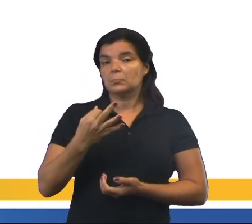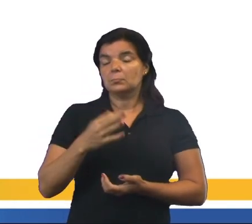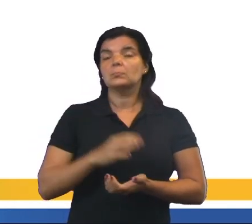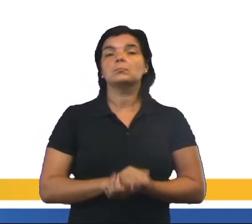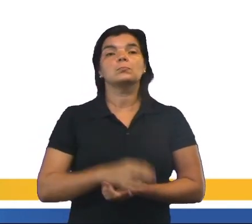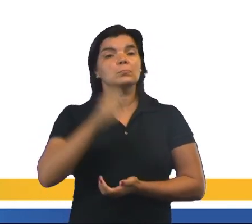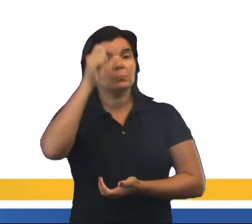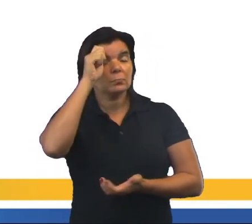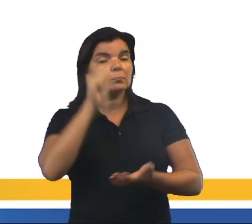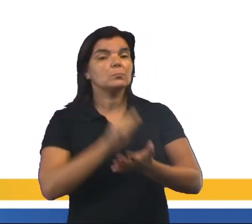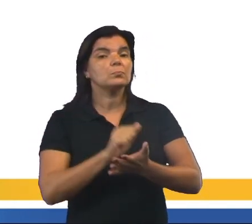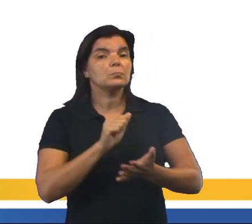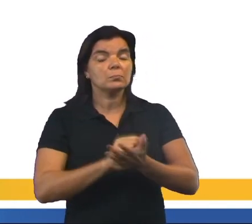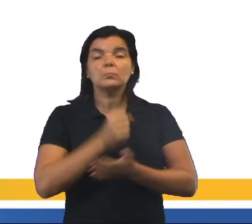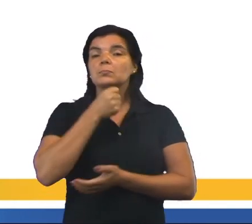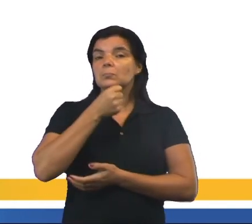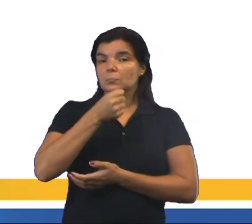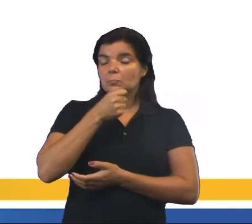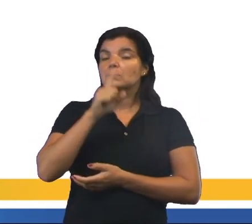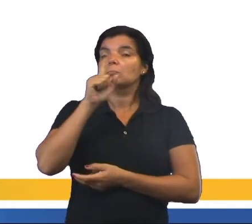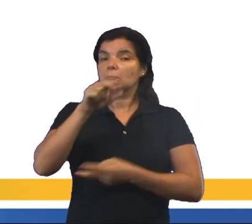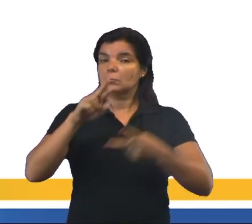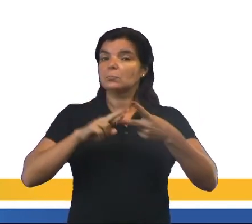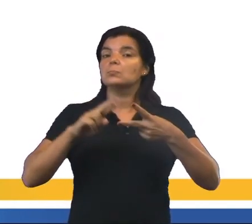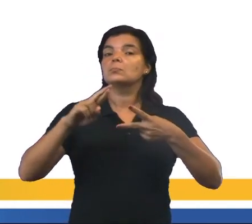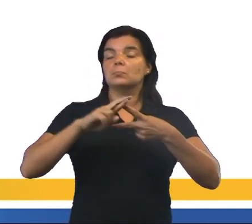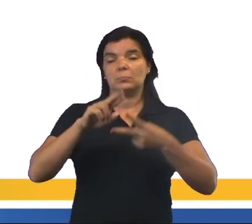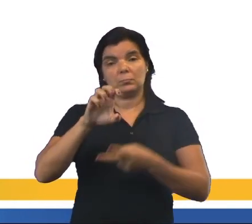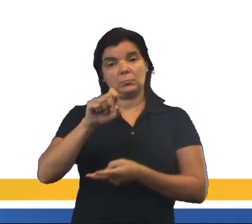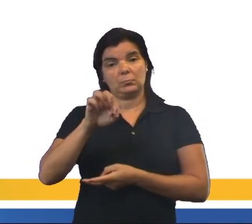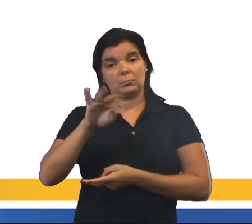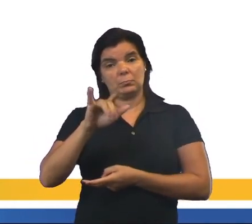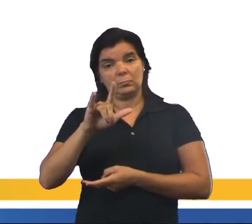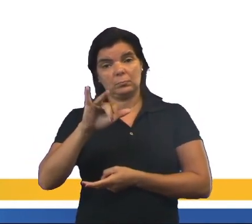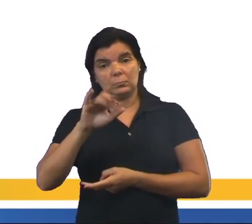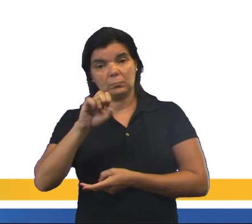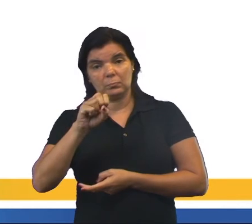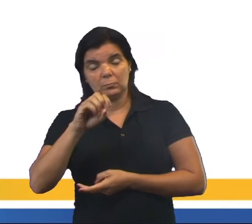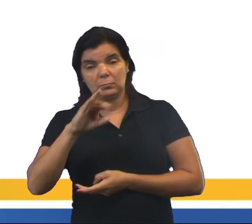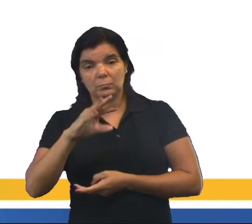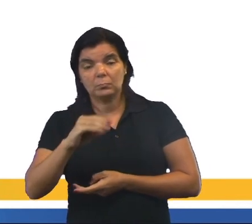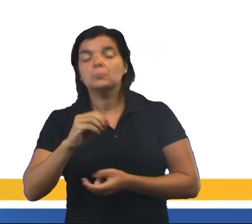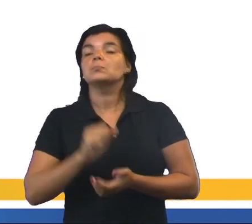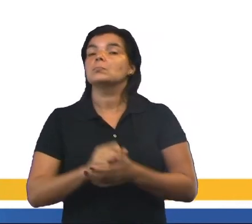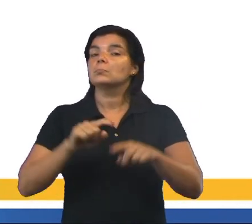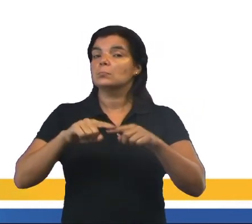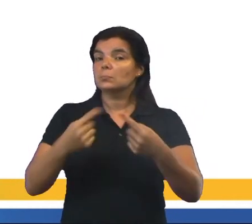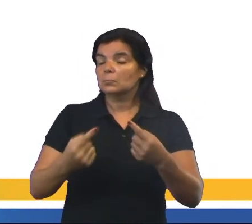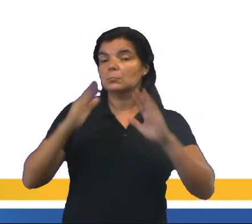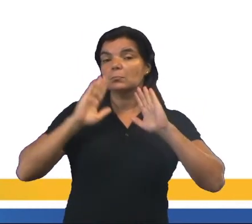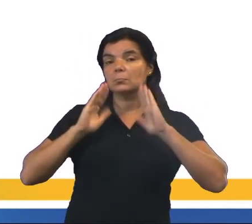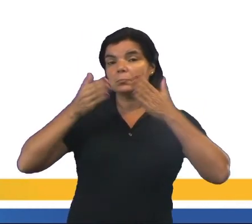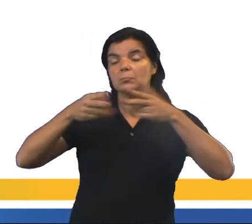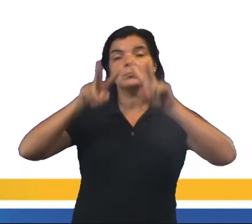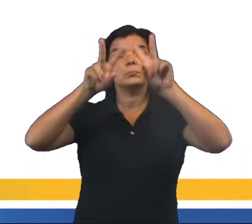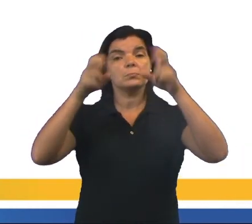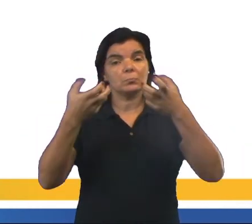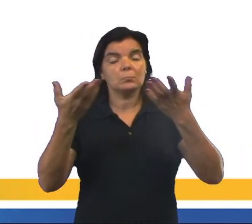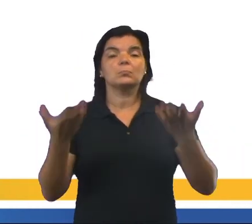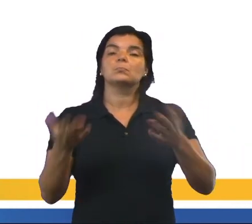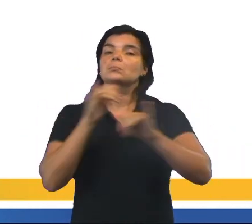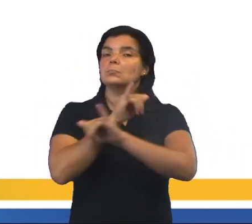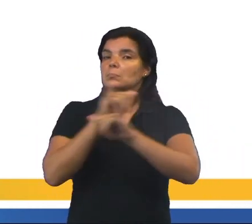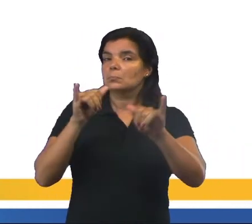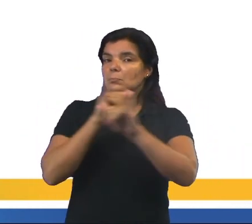fala do entrevistado é um recurso estilístico. Porém, essa questão está voltada para o título